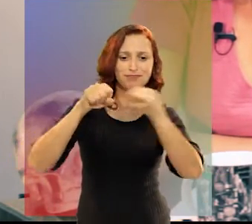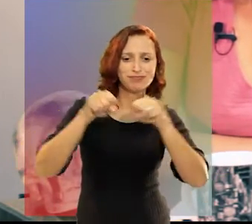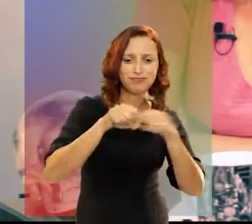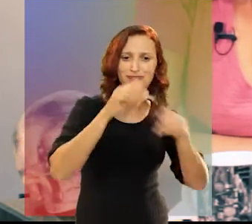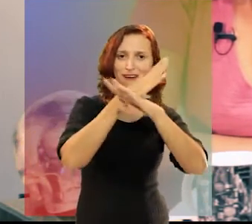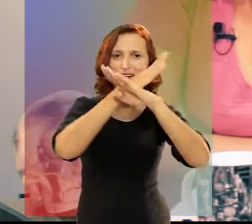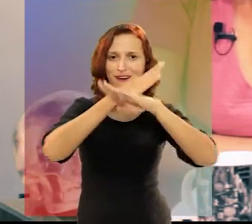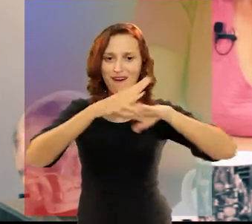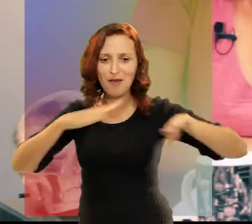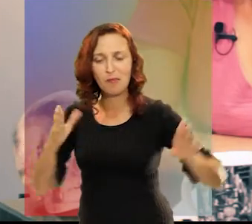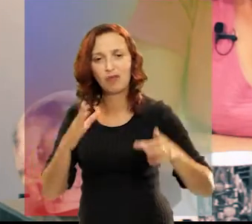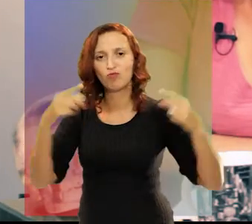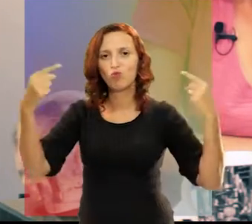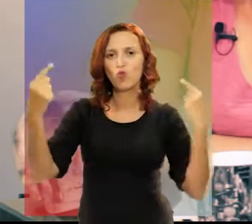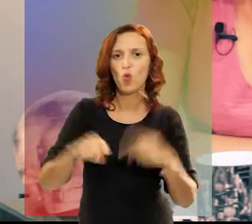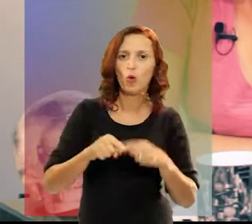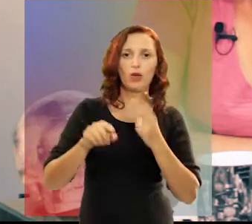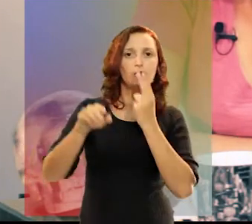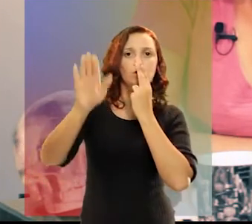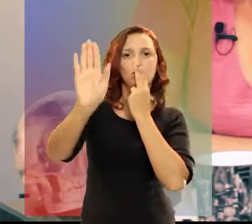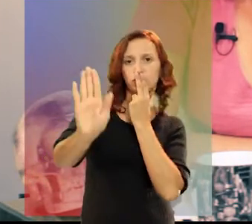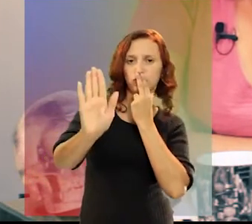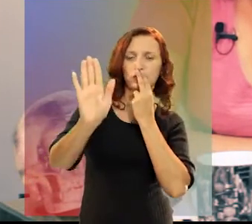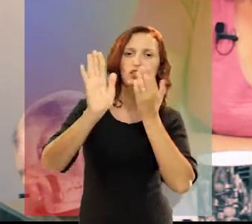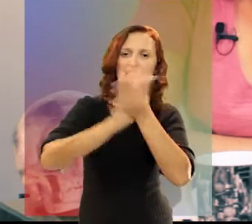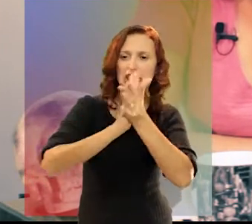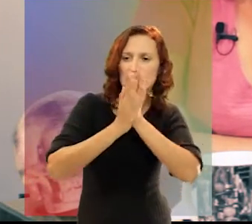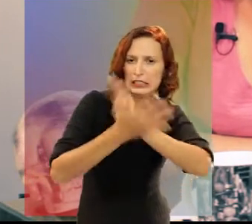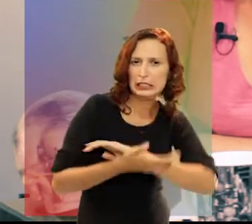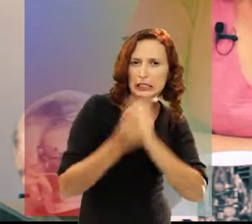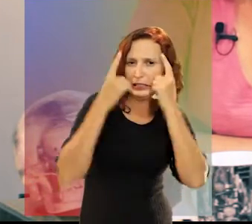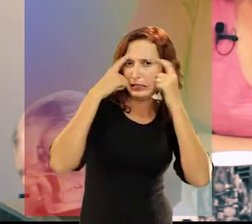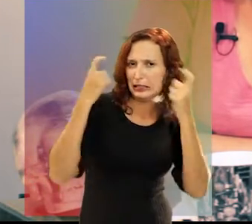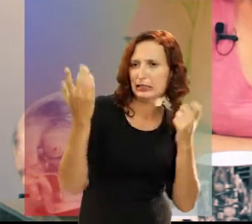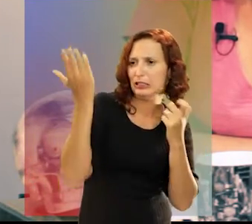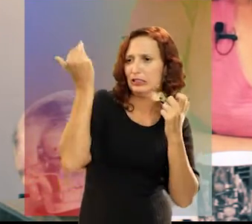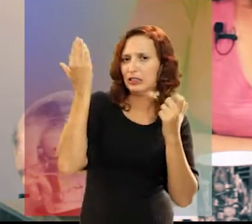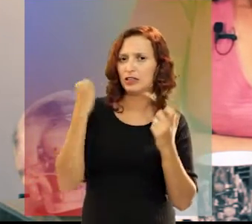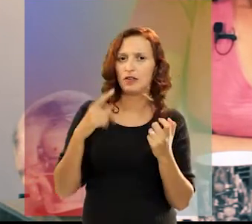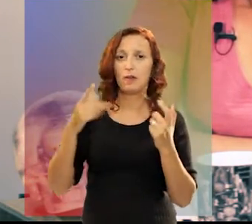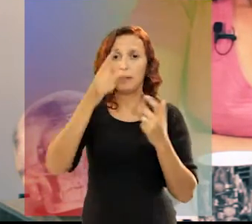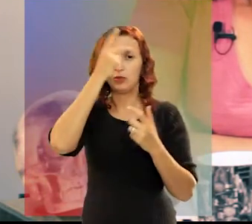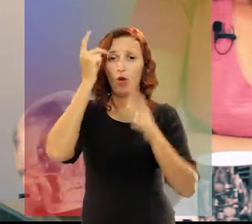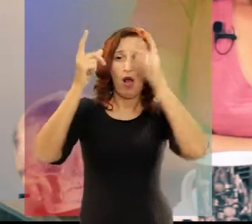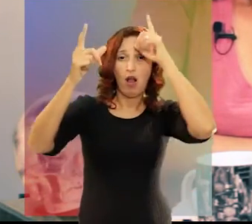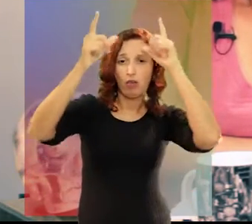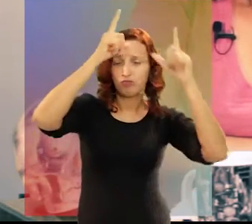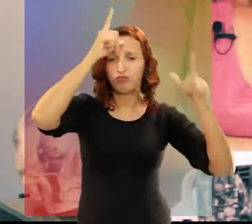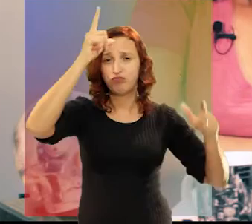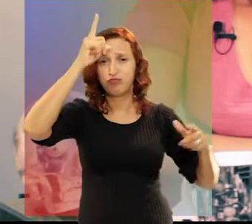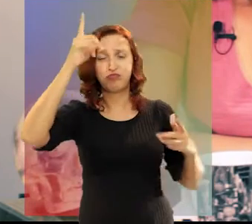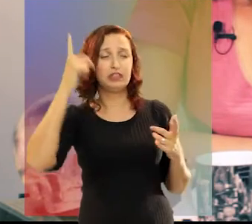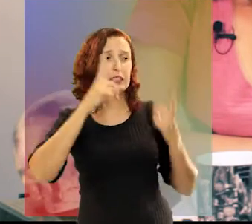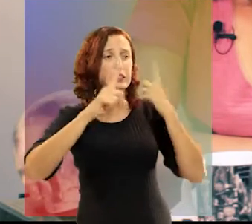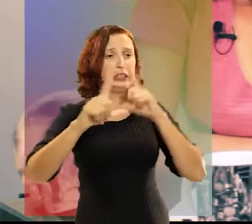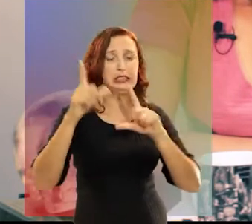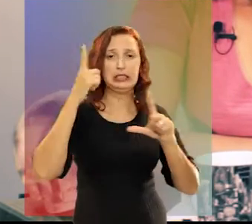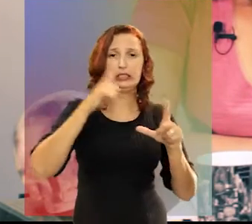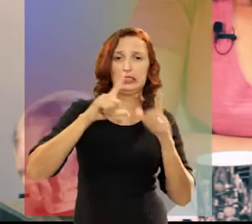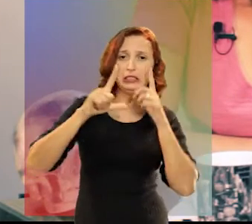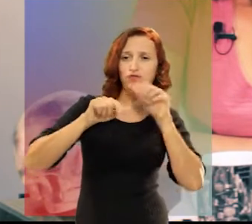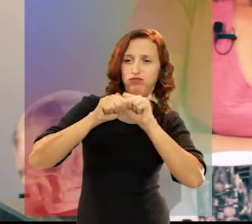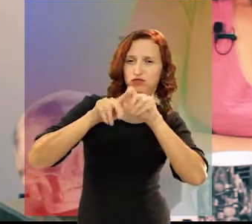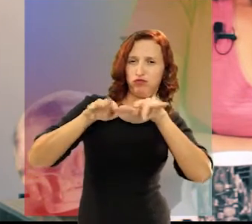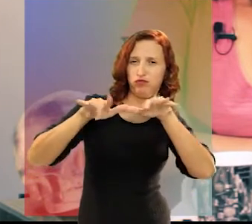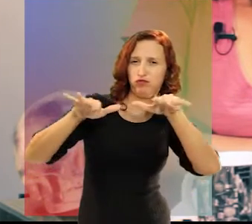pudesse parar o fascismo, o nazismo crescente, violento. Os alemães estavam ganhando